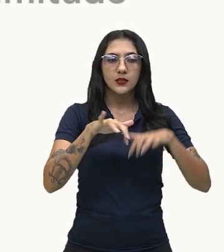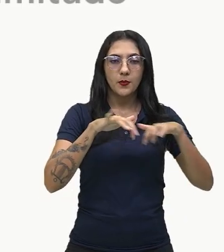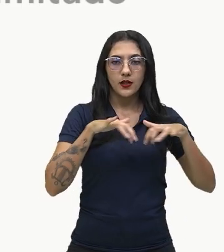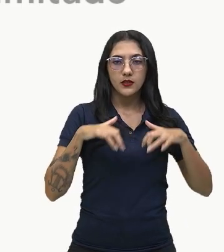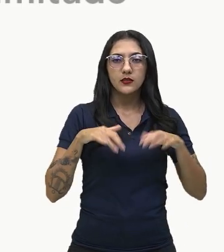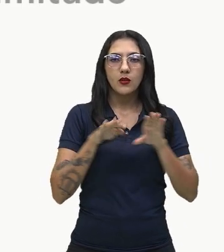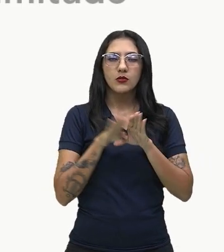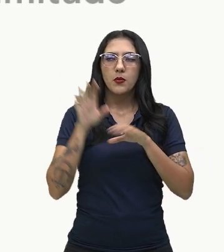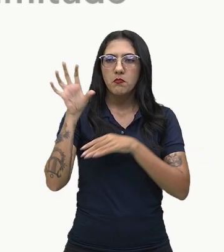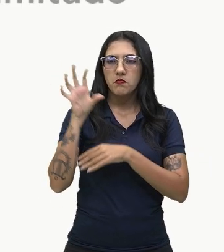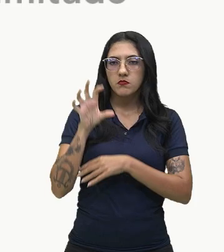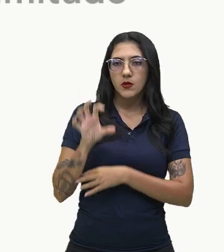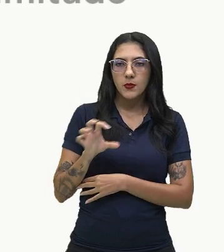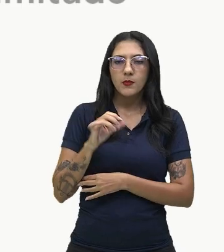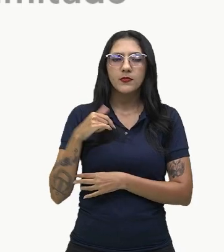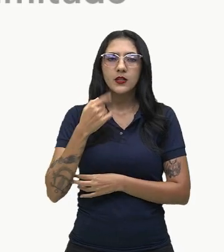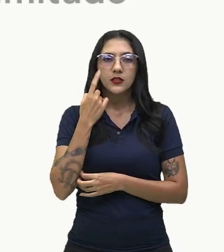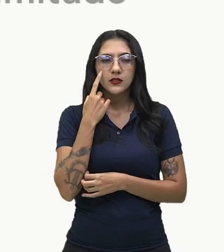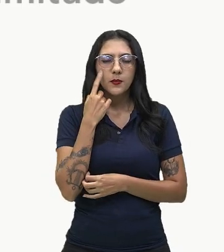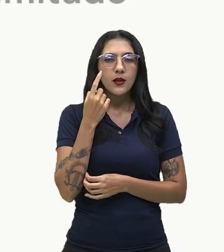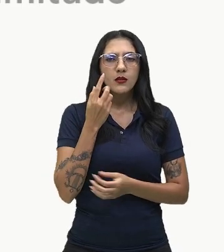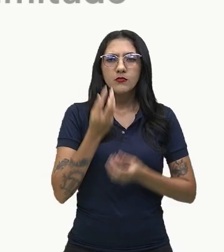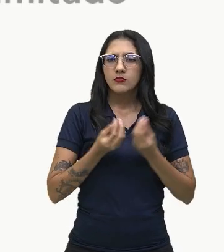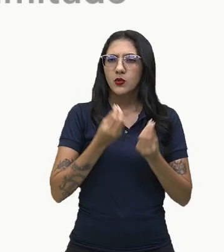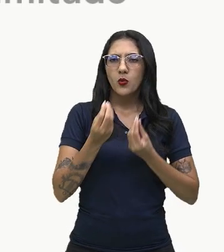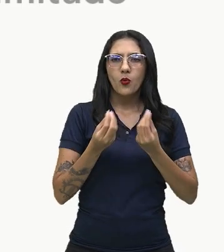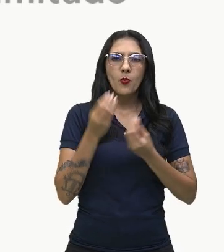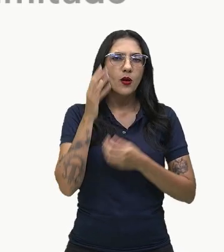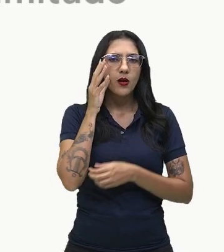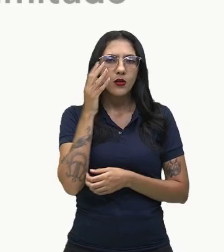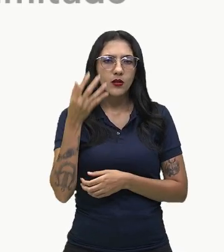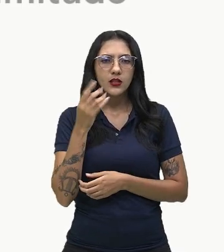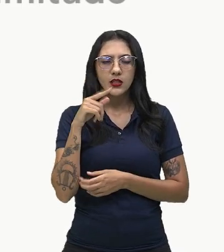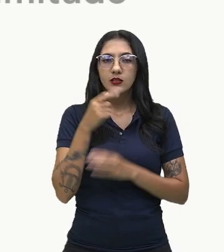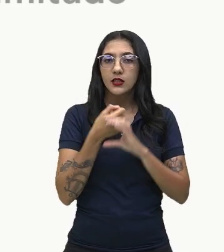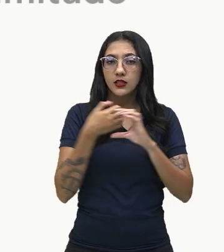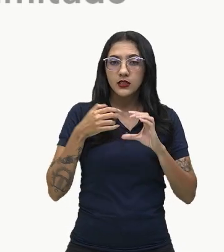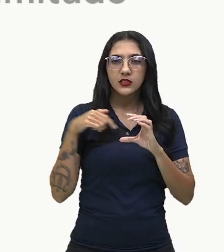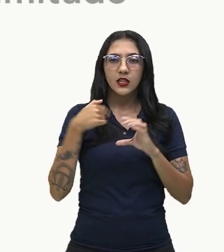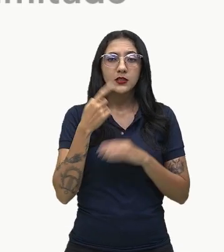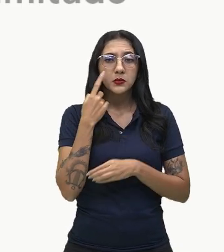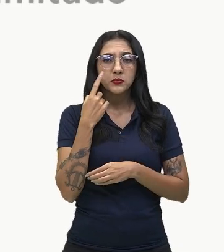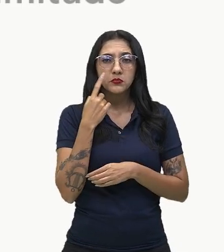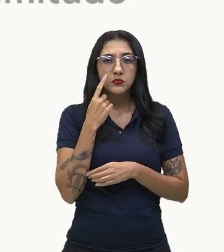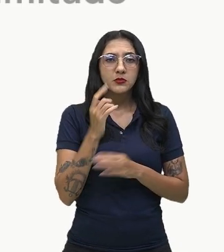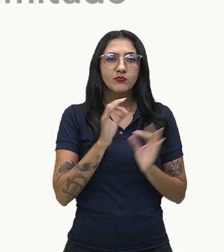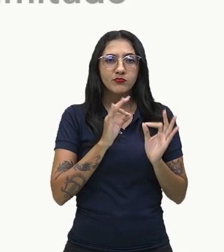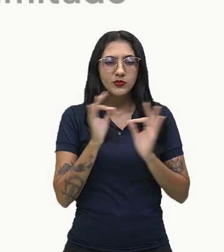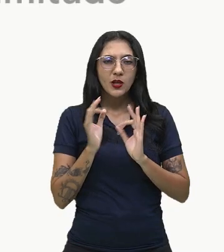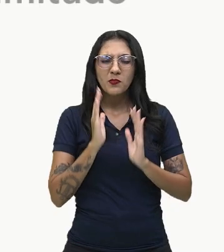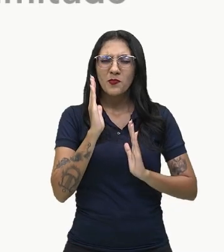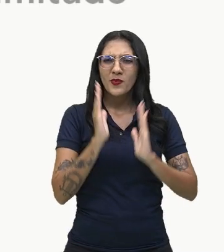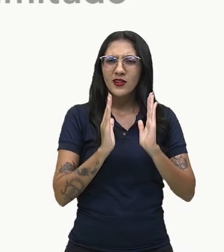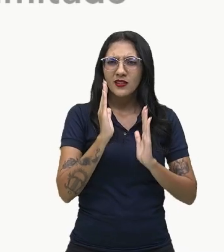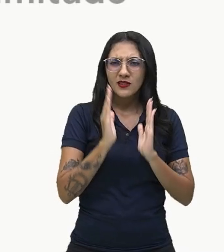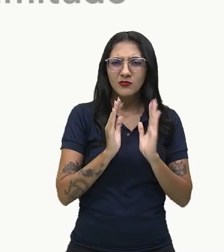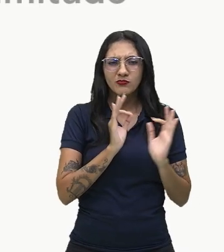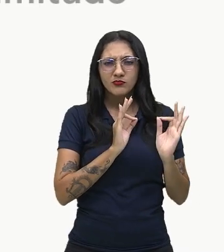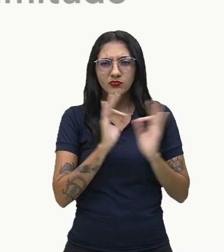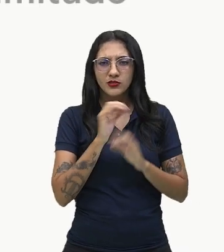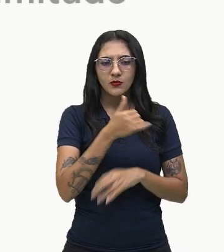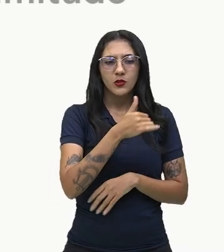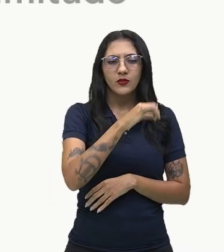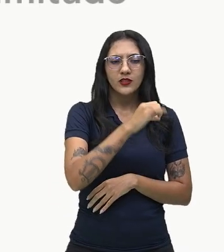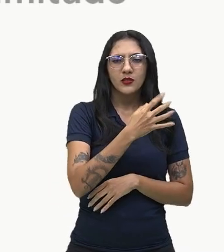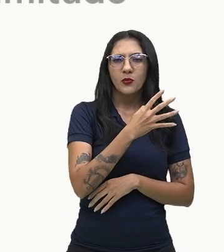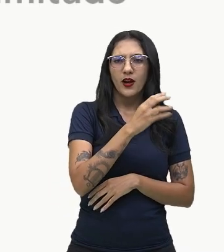vocês compreenderem, né? Como é que se deu esse processo que a gente vai observar ao longo das décadas, né? De